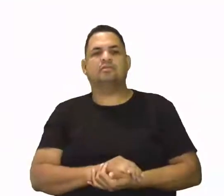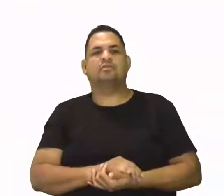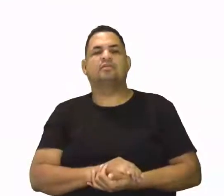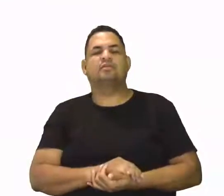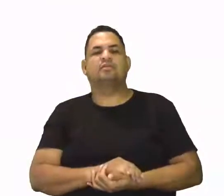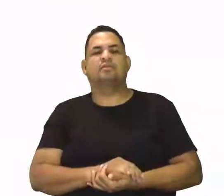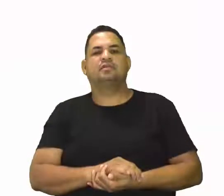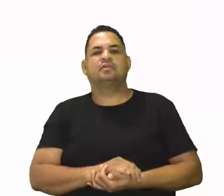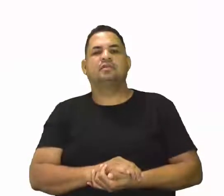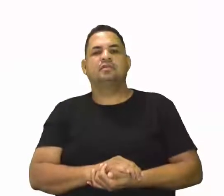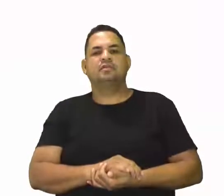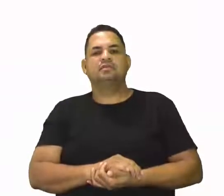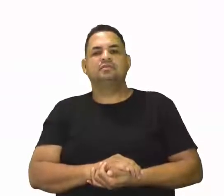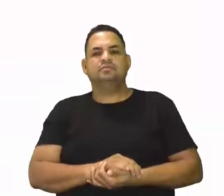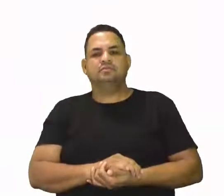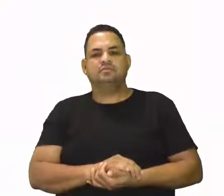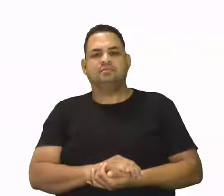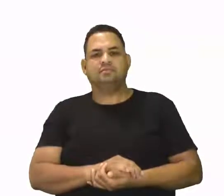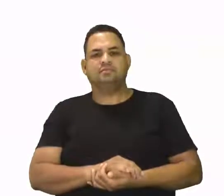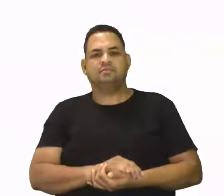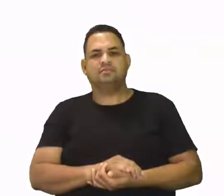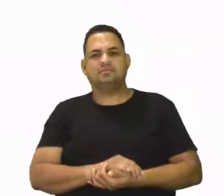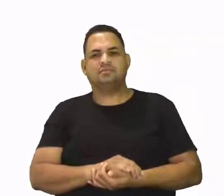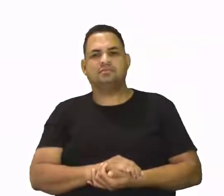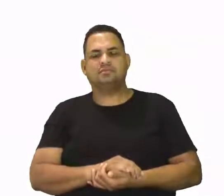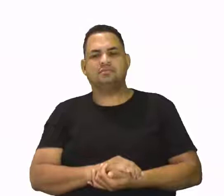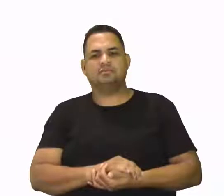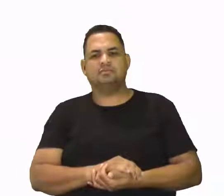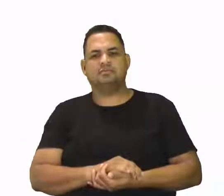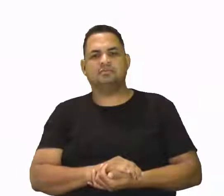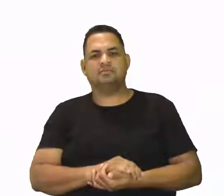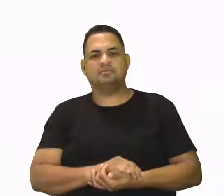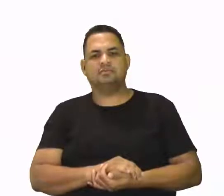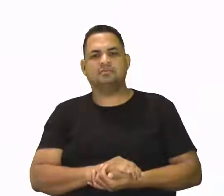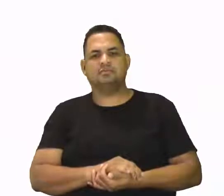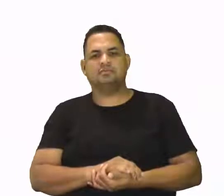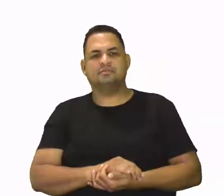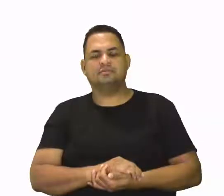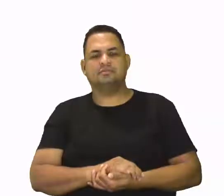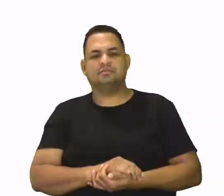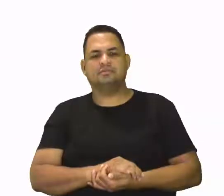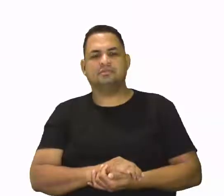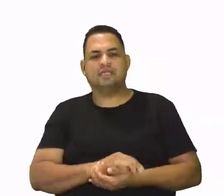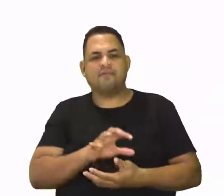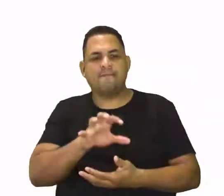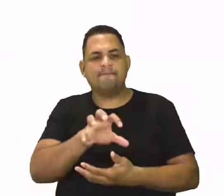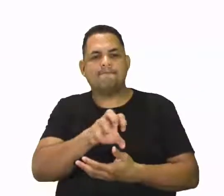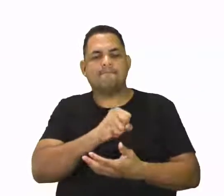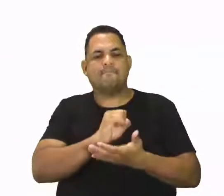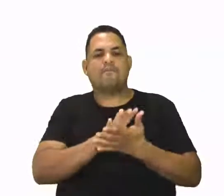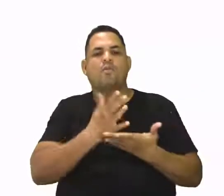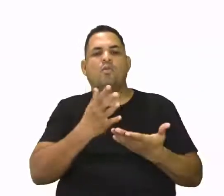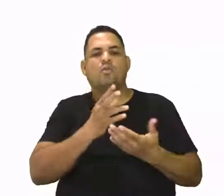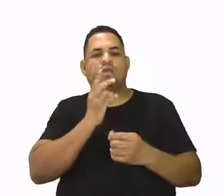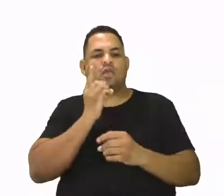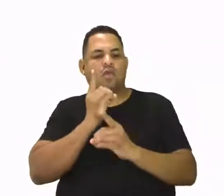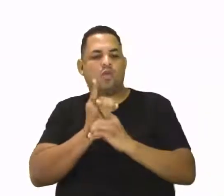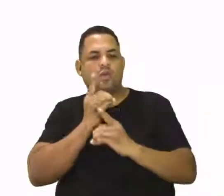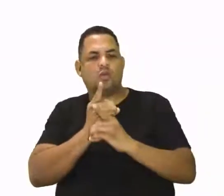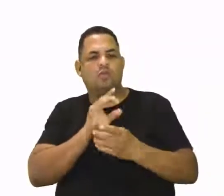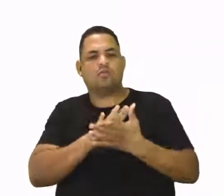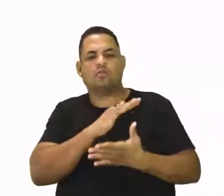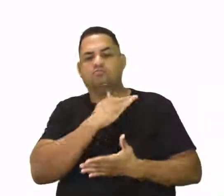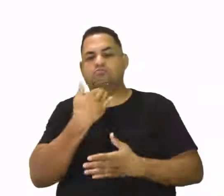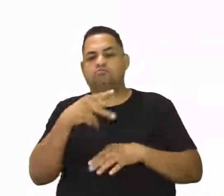o quadro isso Parabéns e olha aqui ele foi pego ele foi capturado foi morto no